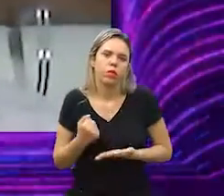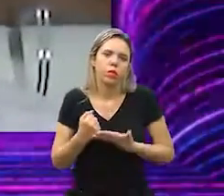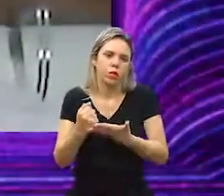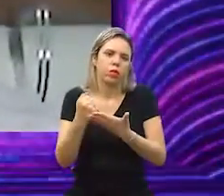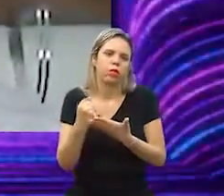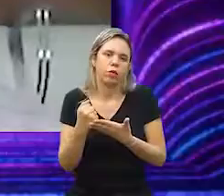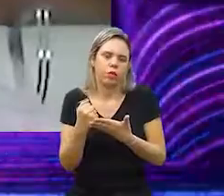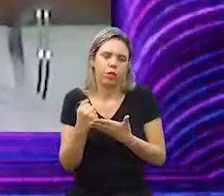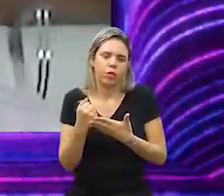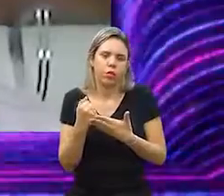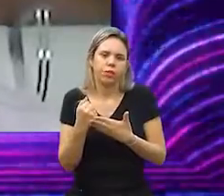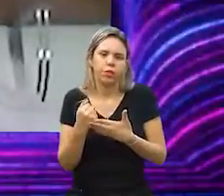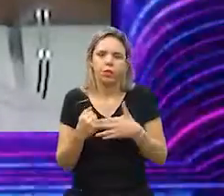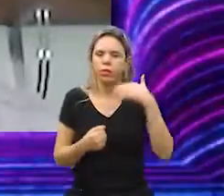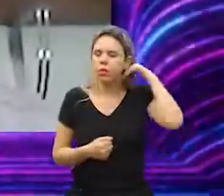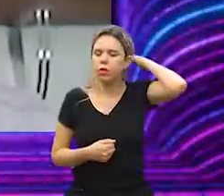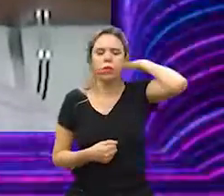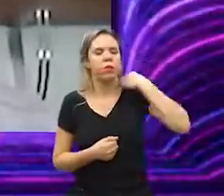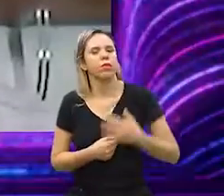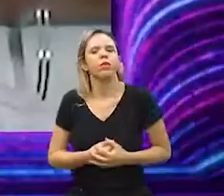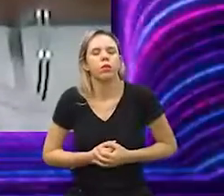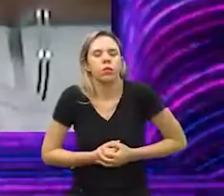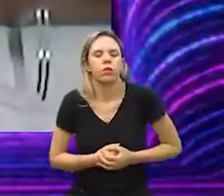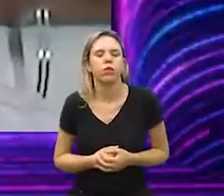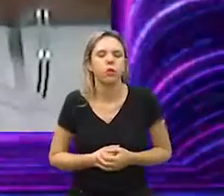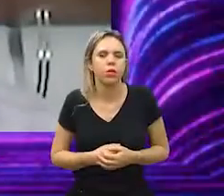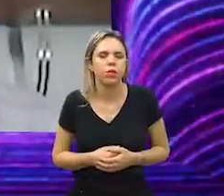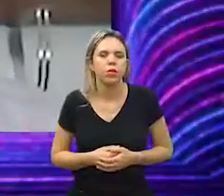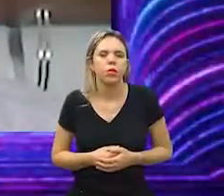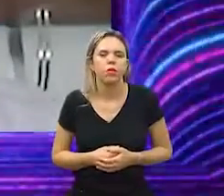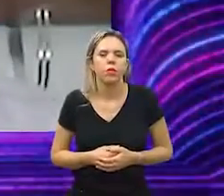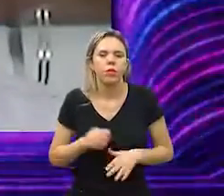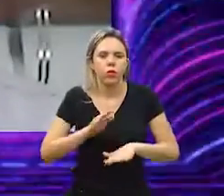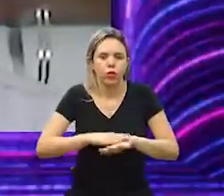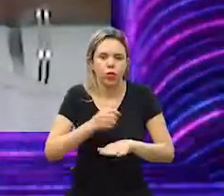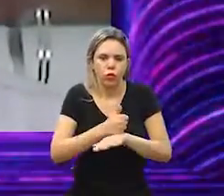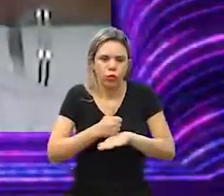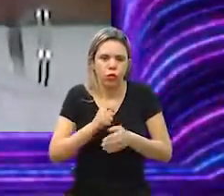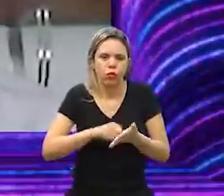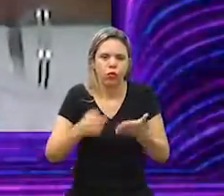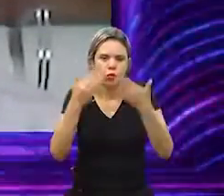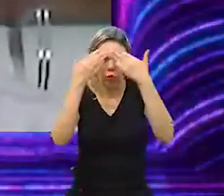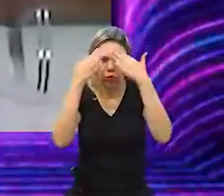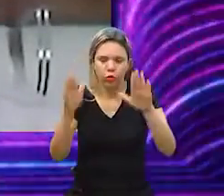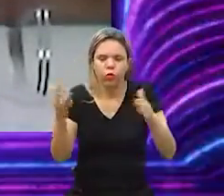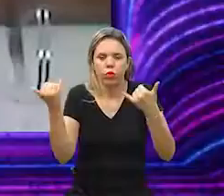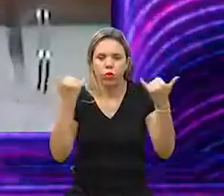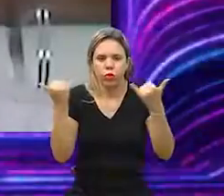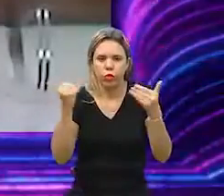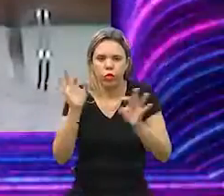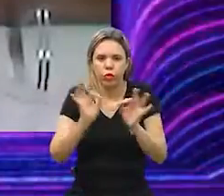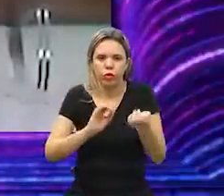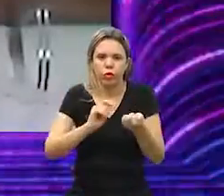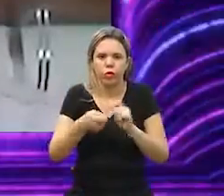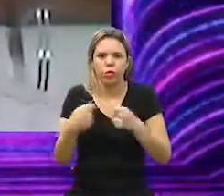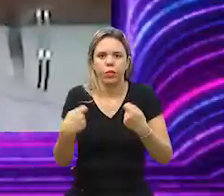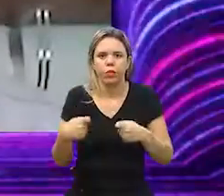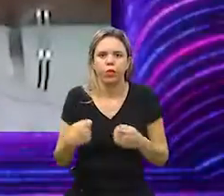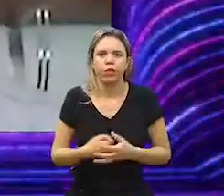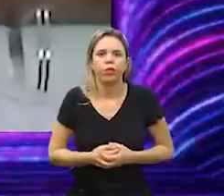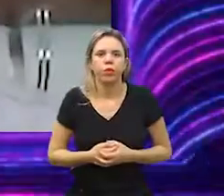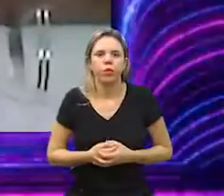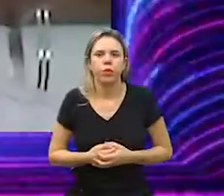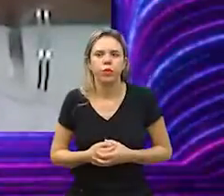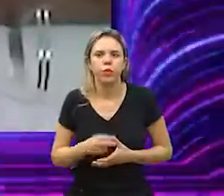ajuda a dar, pelo menos, essa direção, né? E o autor, obviamente, tem que estar aberto a ouvir e a fazer as modificações necessárias,